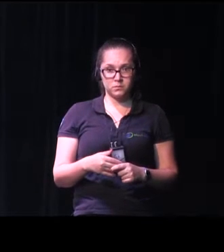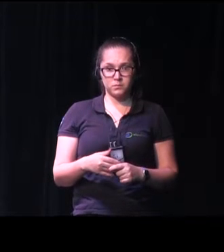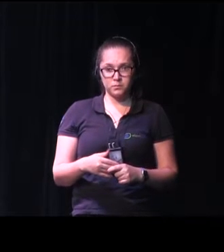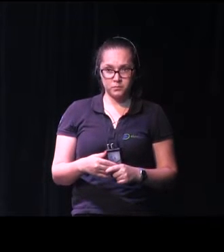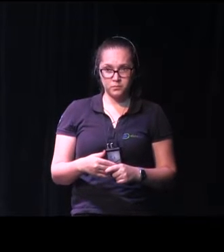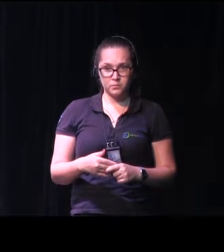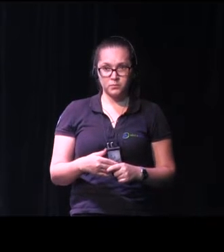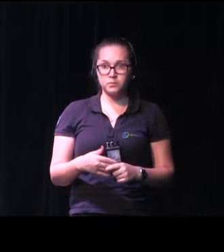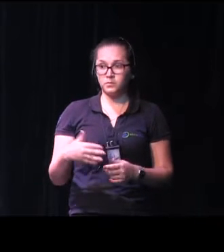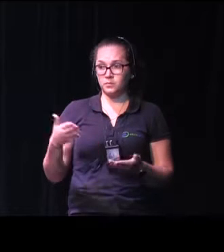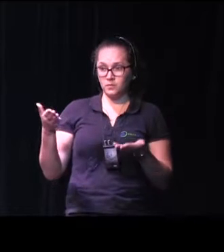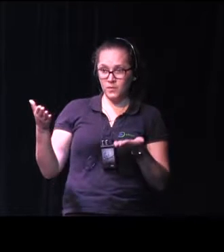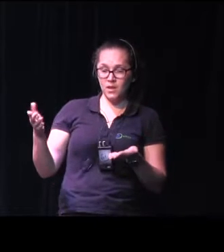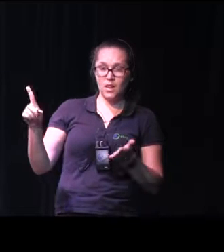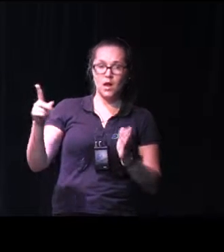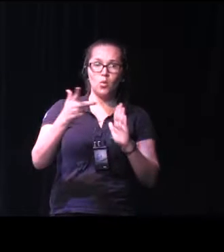Muito bem.